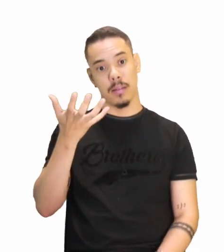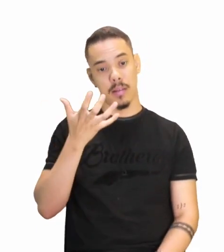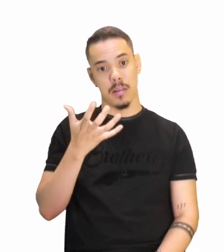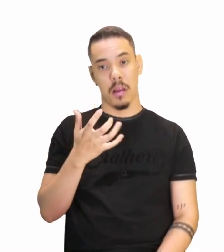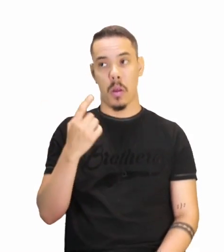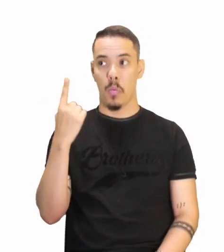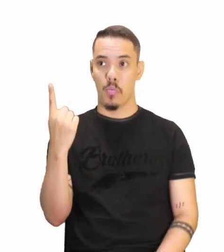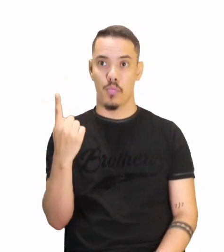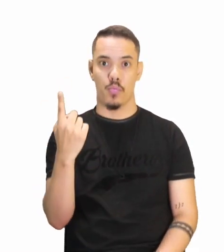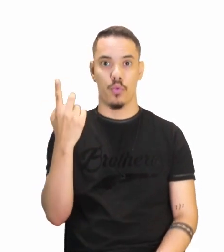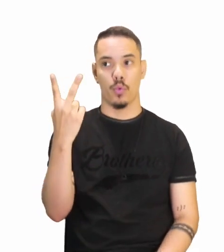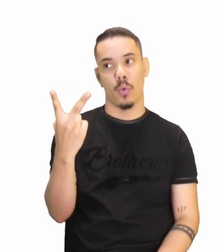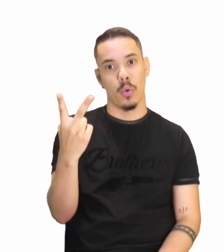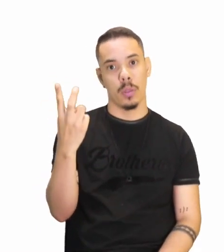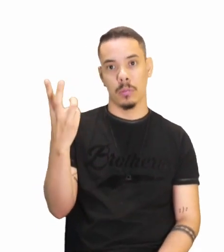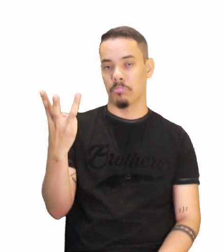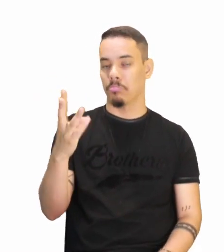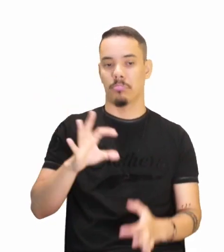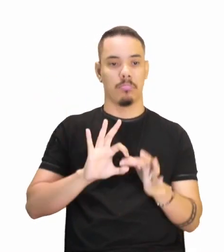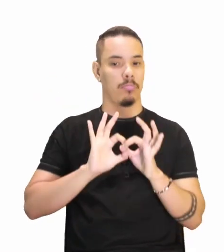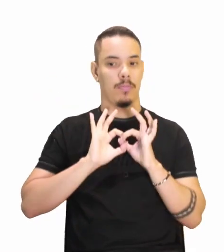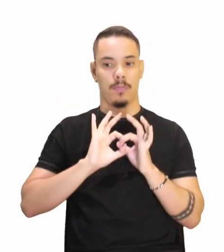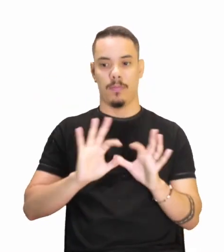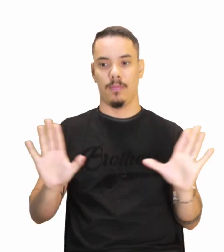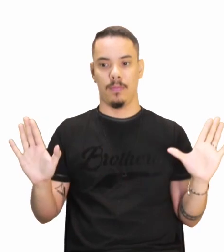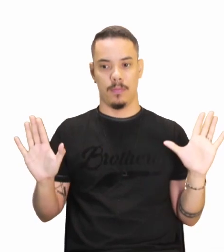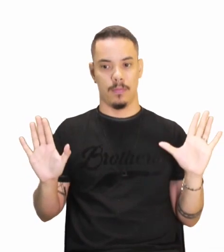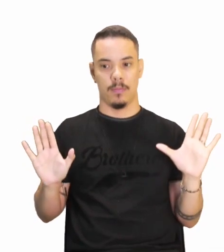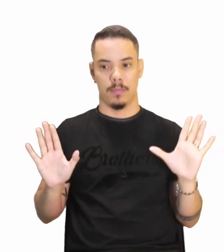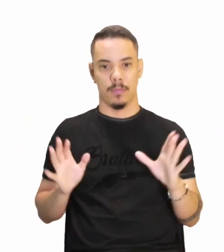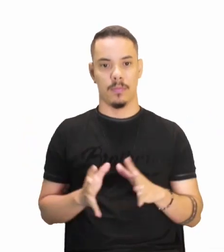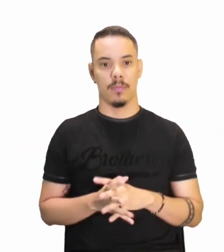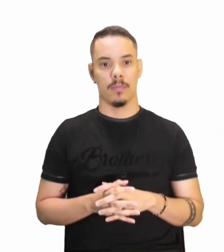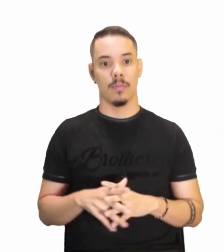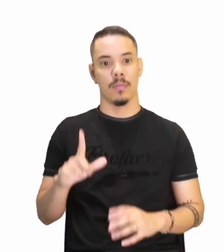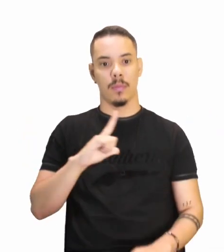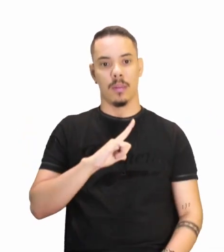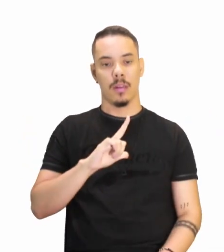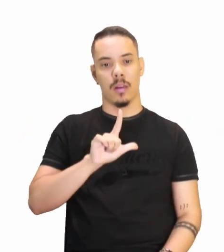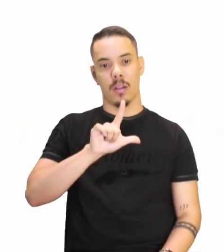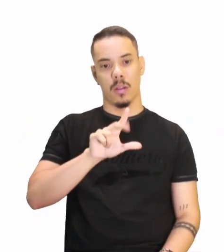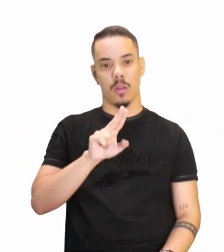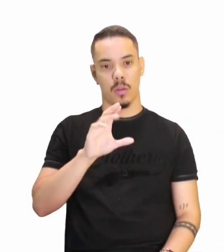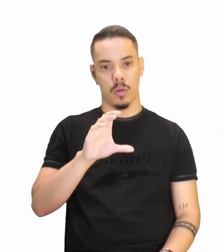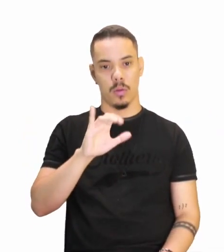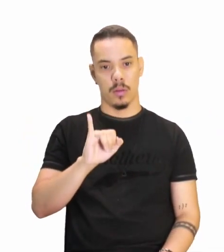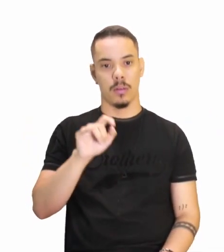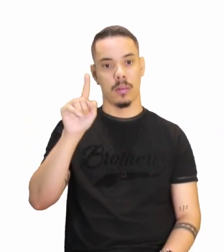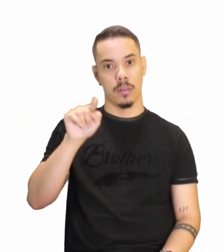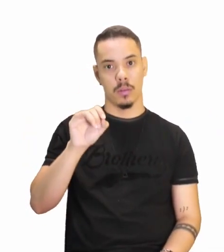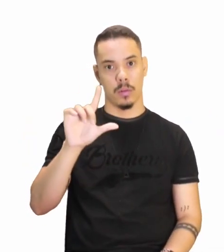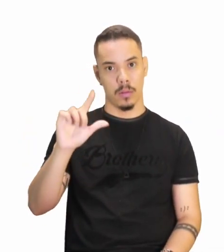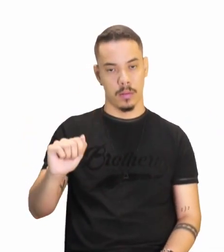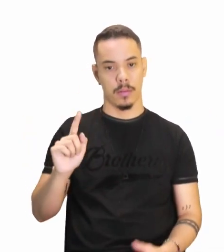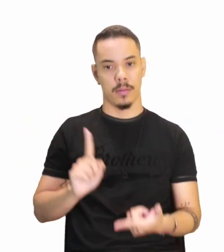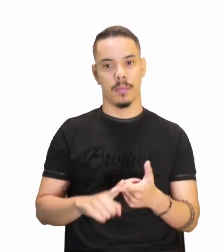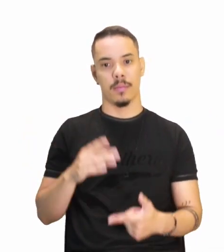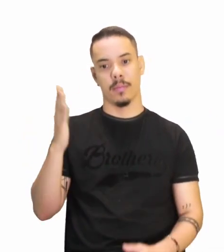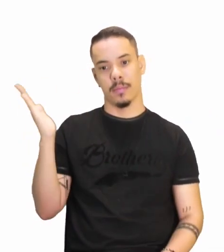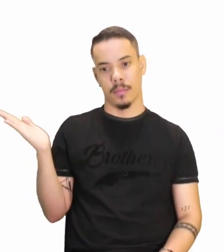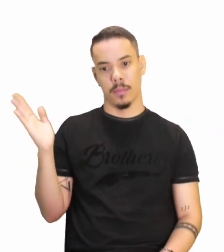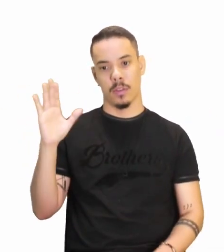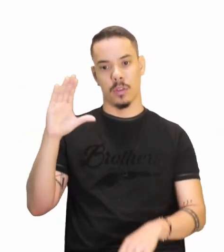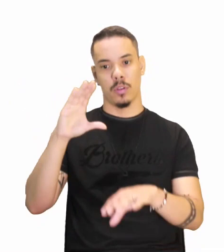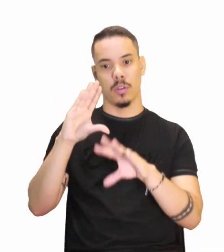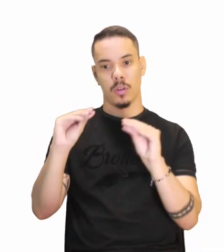uma obra também tá liberado Beleza então nós temos aqui Lucíola José de Alencar Noite na Taverna